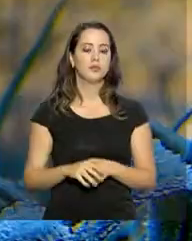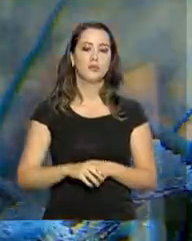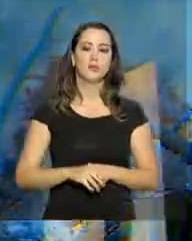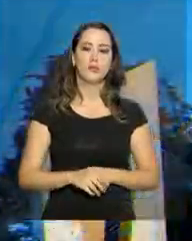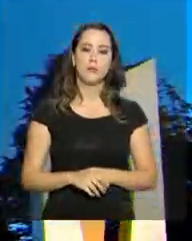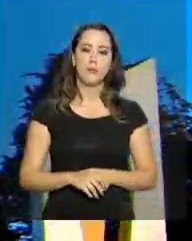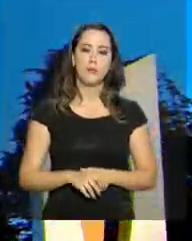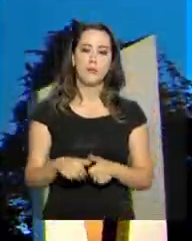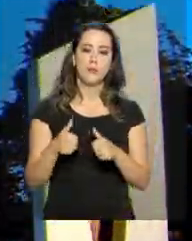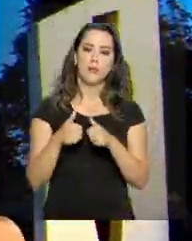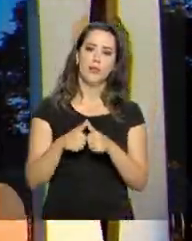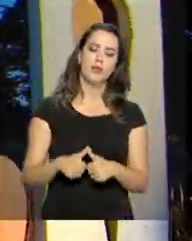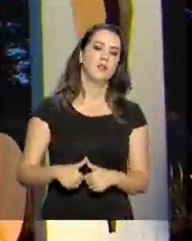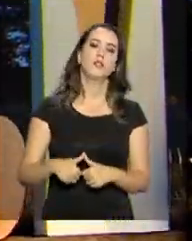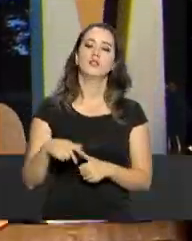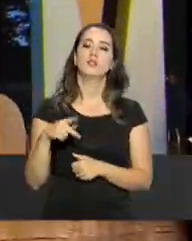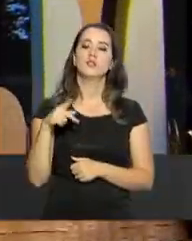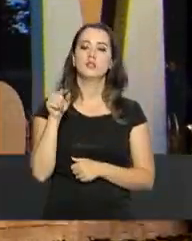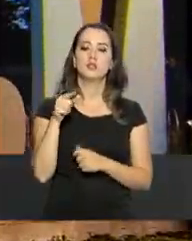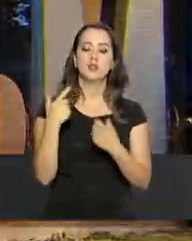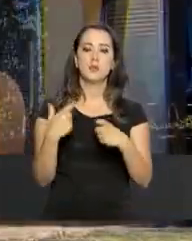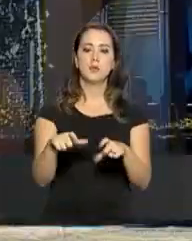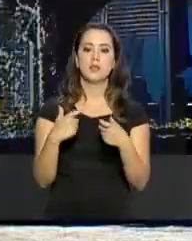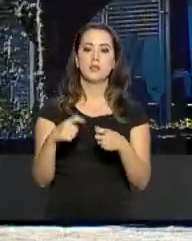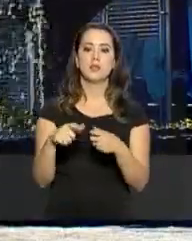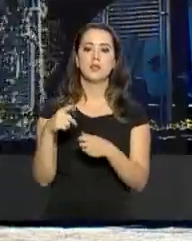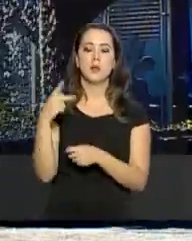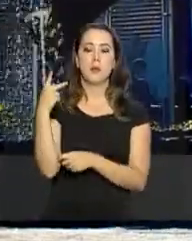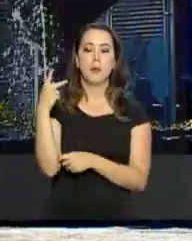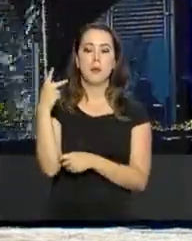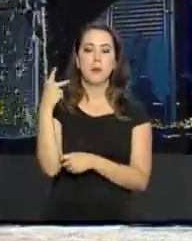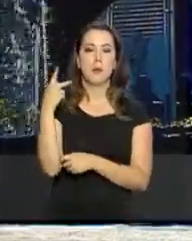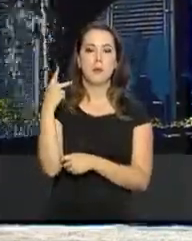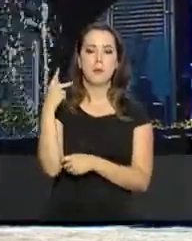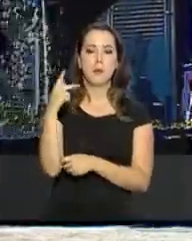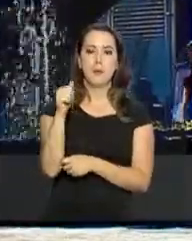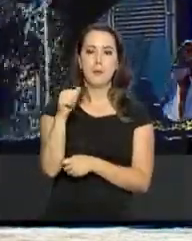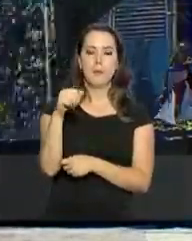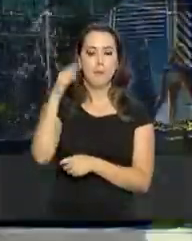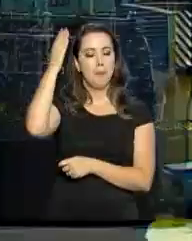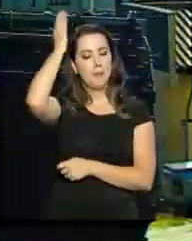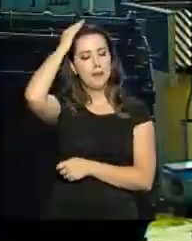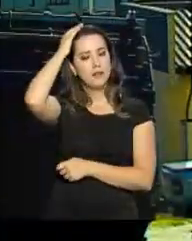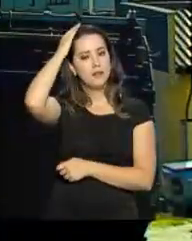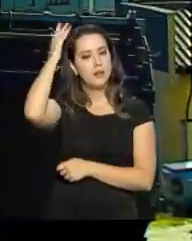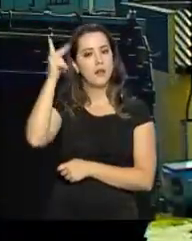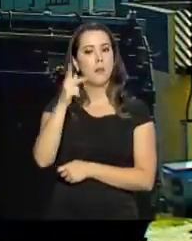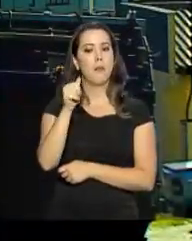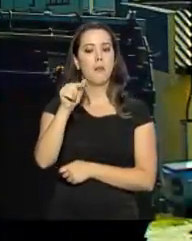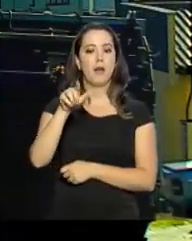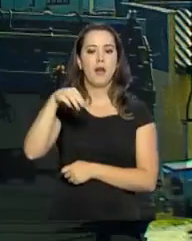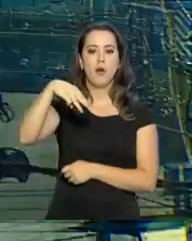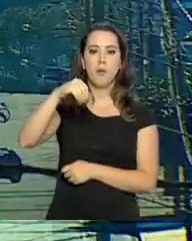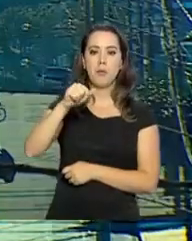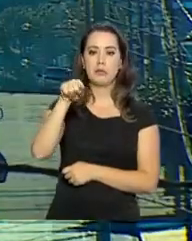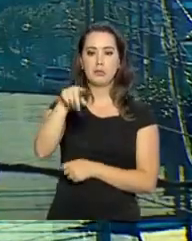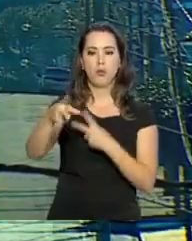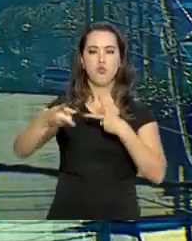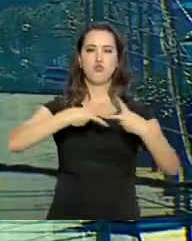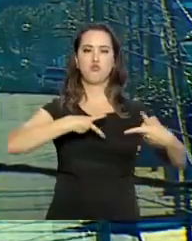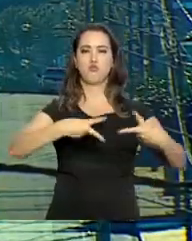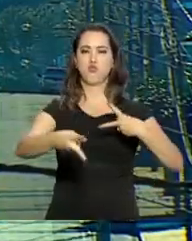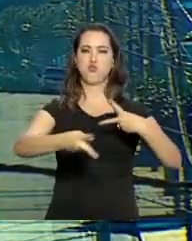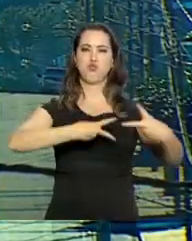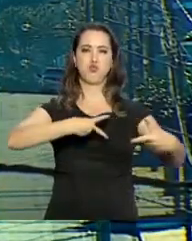estamos em palmas no paraná a cidade mais fria do estado aqui também onde mais venta na região eo município